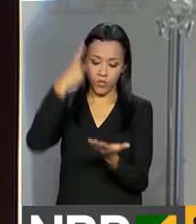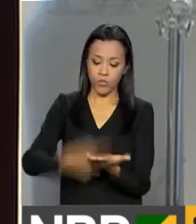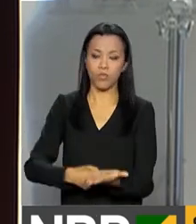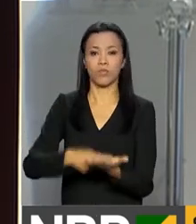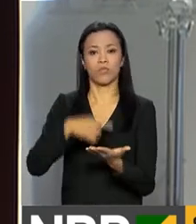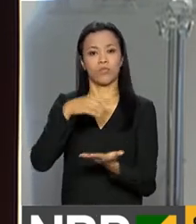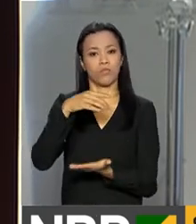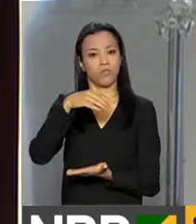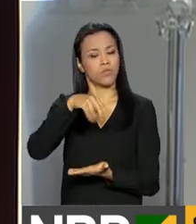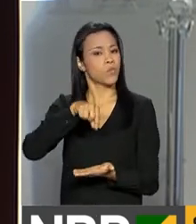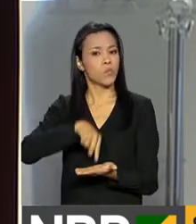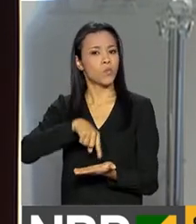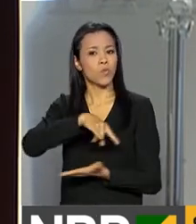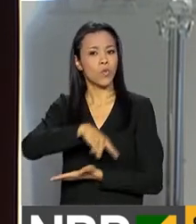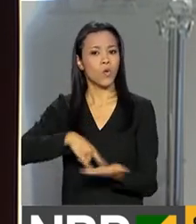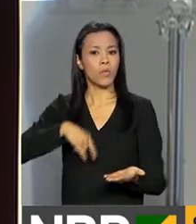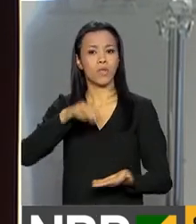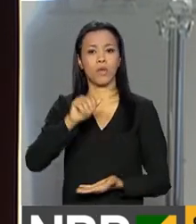da sociedade brasileira.